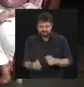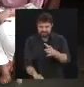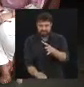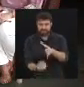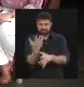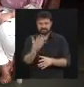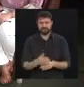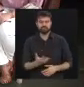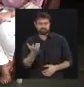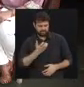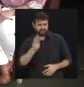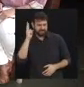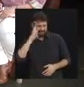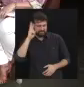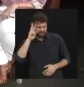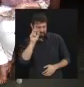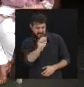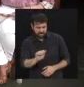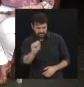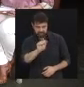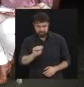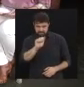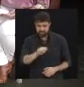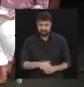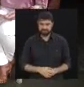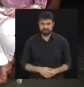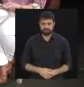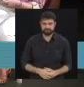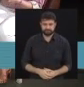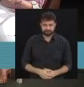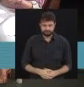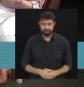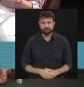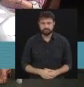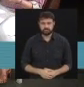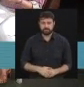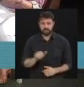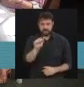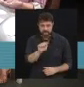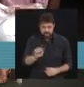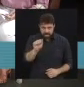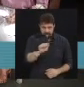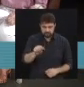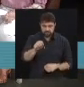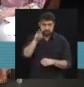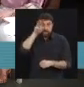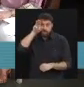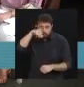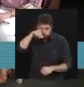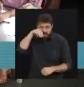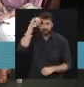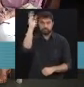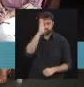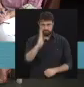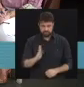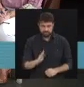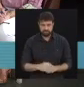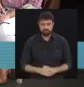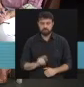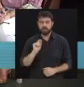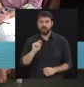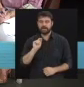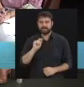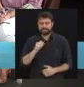queria falar sobre essa associação, que é a MOB, Isso. a Associação Moebius do Brasil. Quem